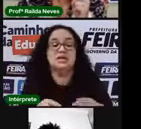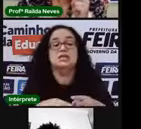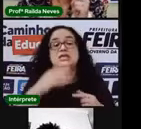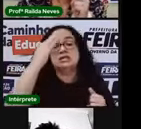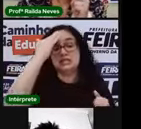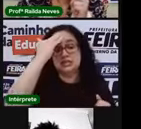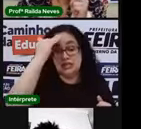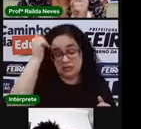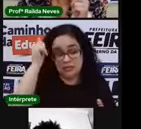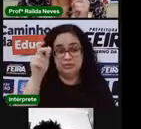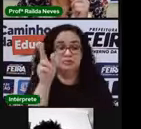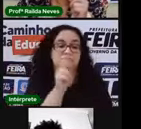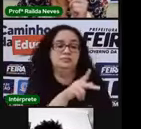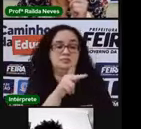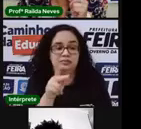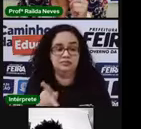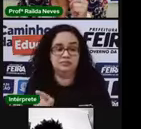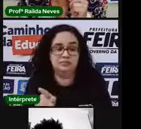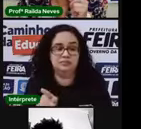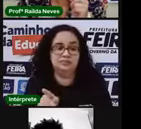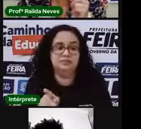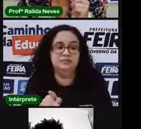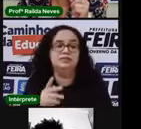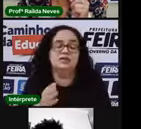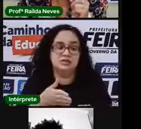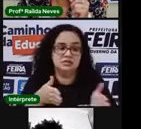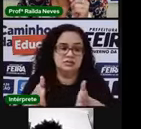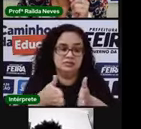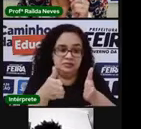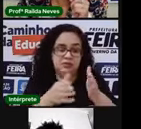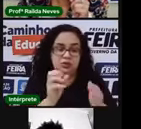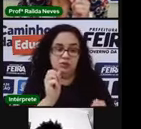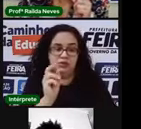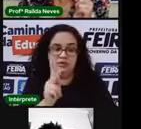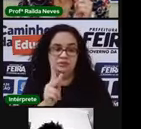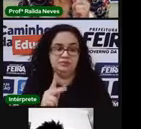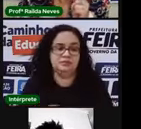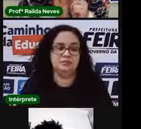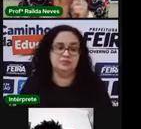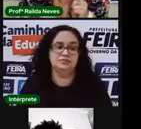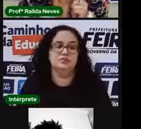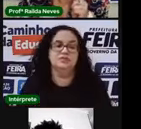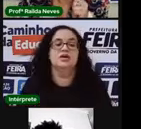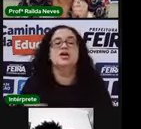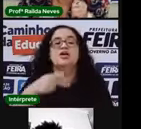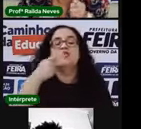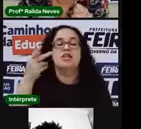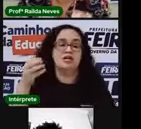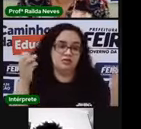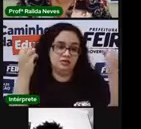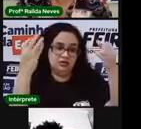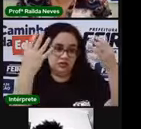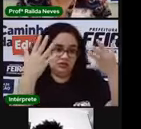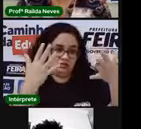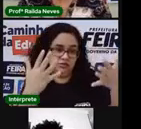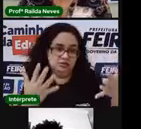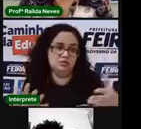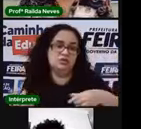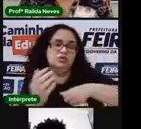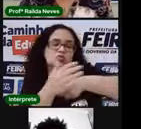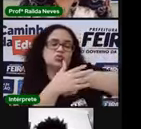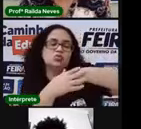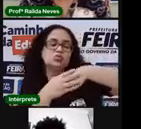ó, deu, não é? Segmento aí, tá bom? Então, a gente falava disso, não é? Dessa ternura de a